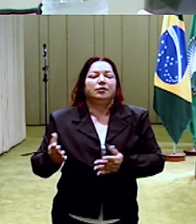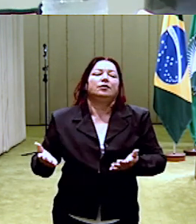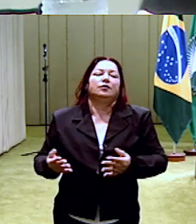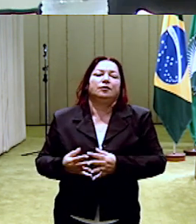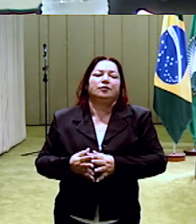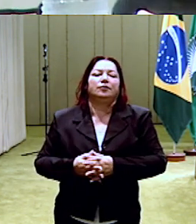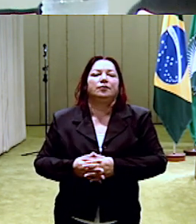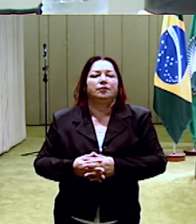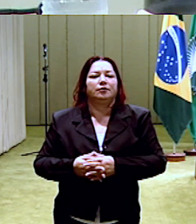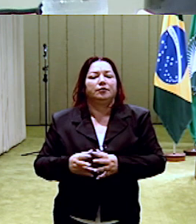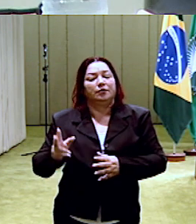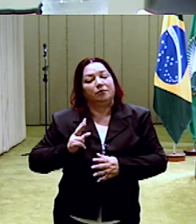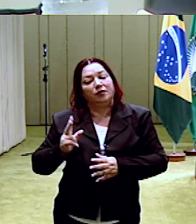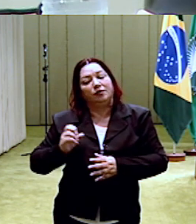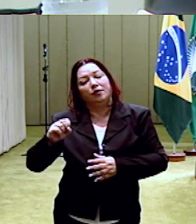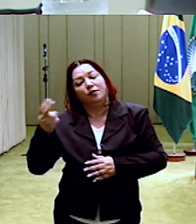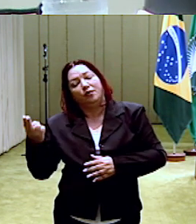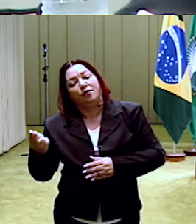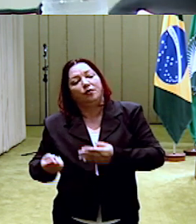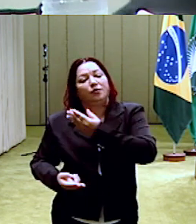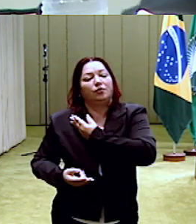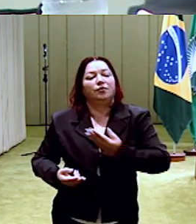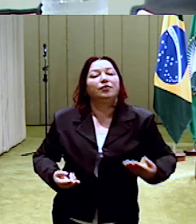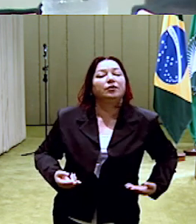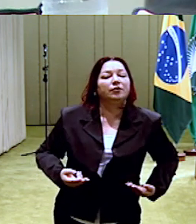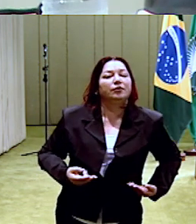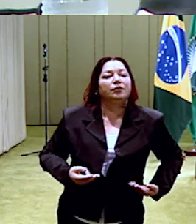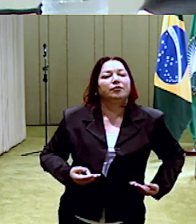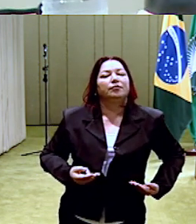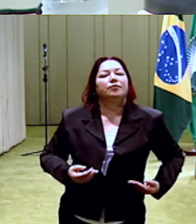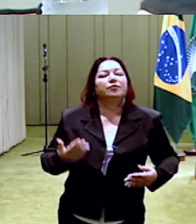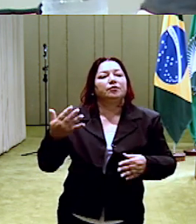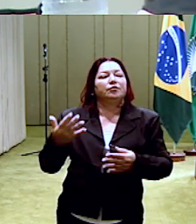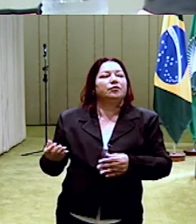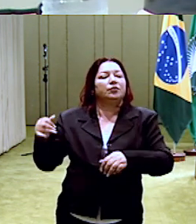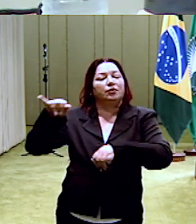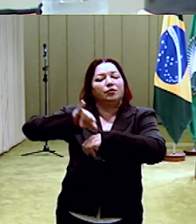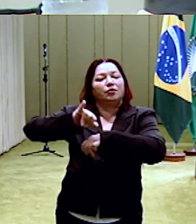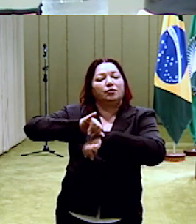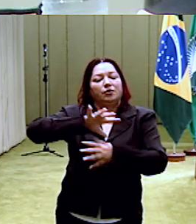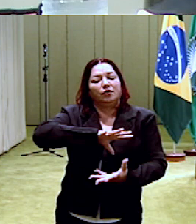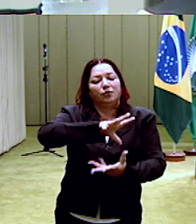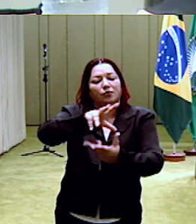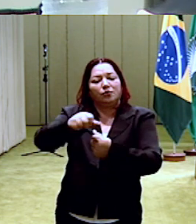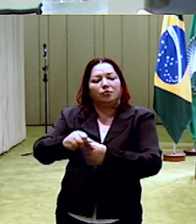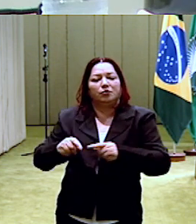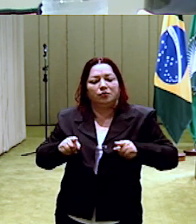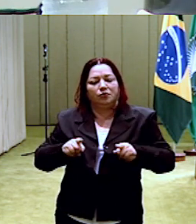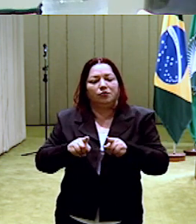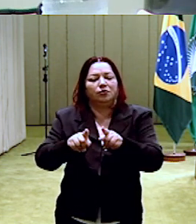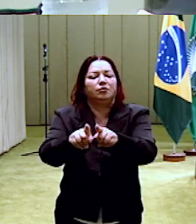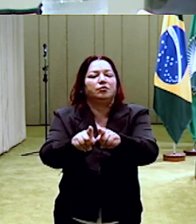ou pequenas, privadas ou estatais, no sentido de se inserir no mercado global de maneira mais competitiva